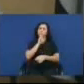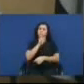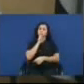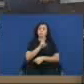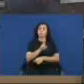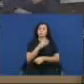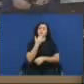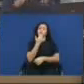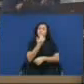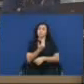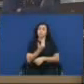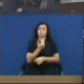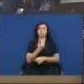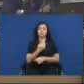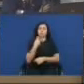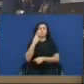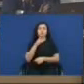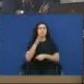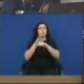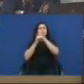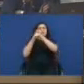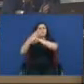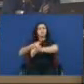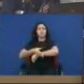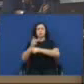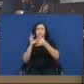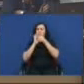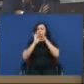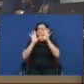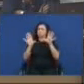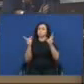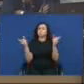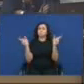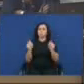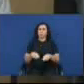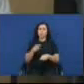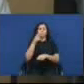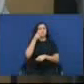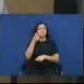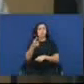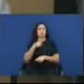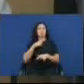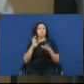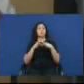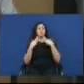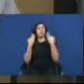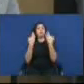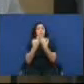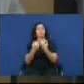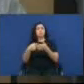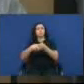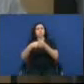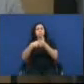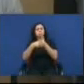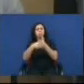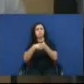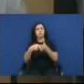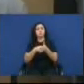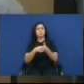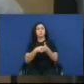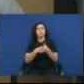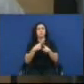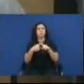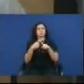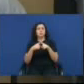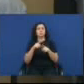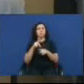Eu já pedi para alguns vereadores estar visitando a nossa clínica, está lá aberta, quem quiser ir. Eu tenho famílias aqui, me questionaram sobre